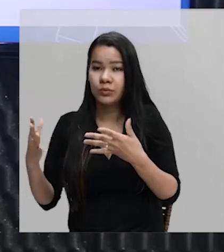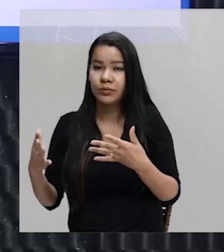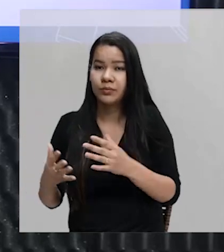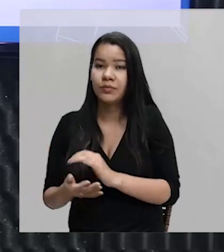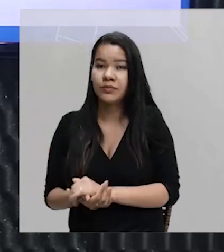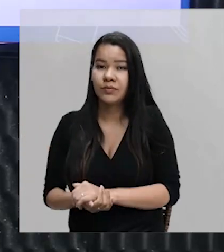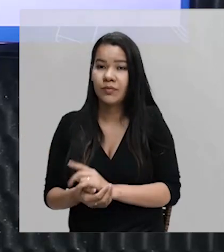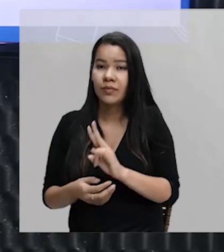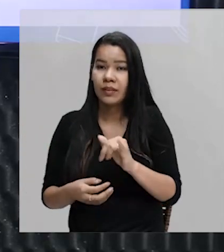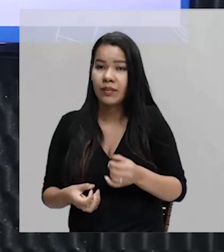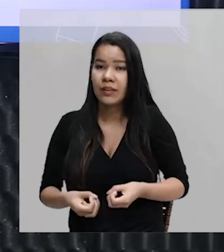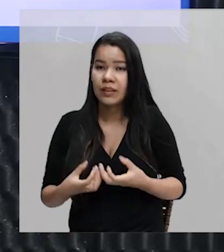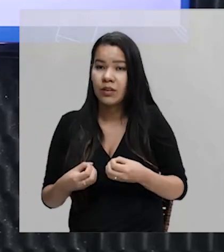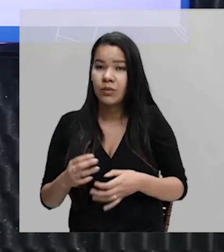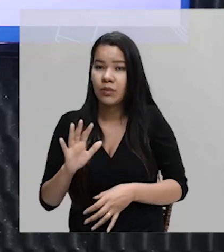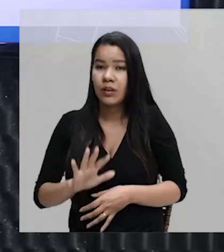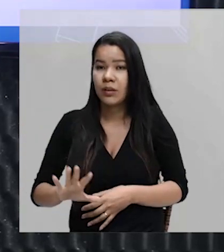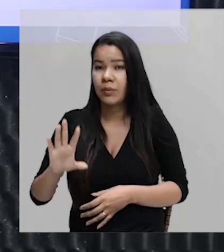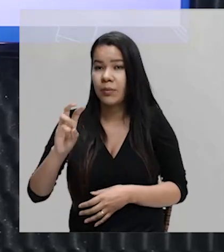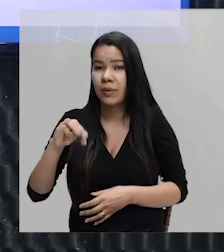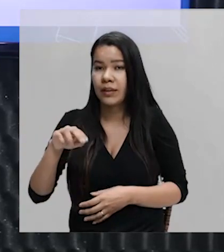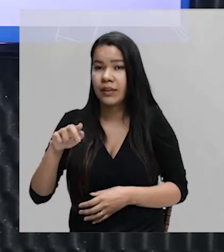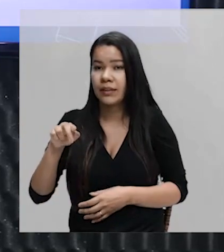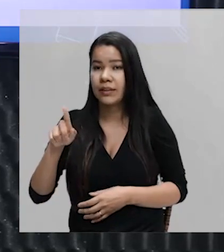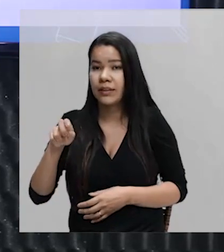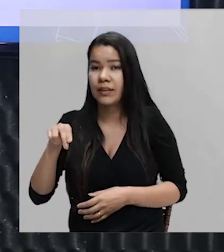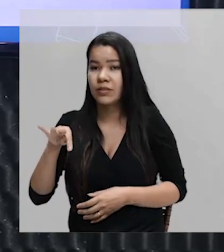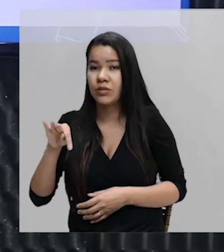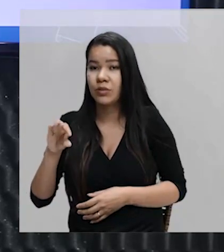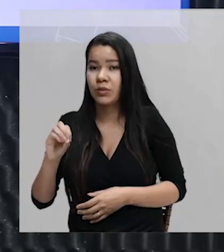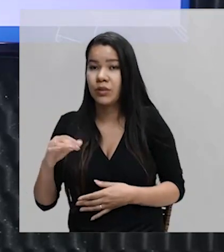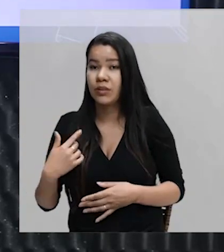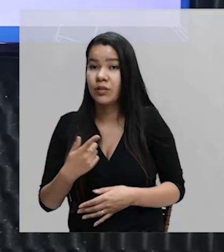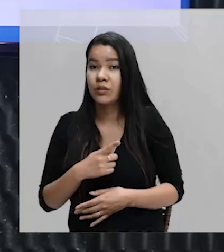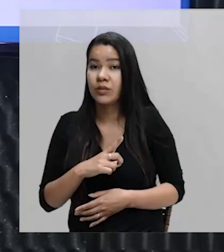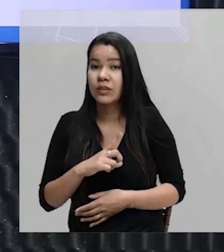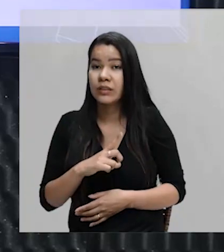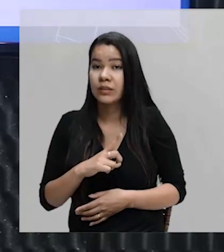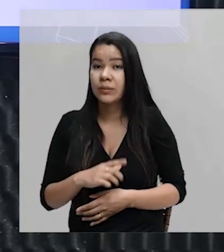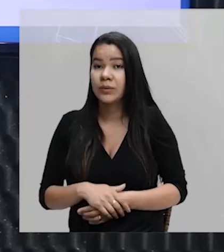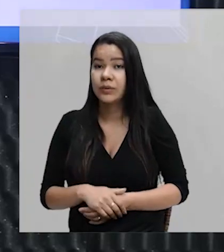corrente elétrica gera ali um campo magnético. Então nós temos ali